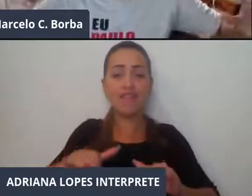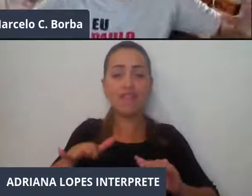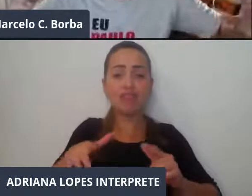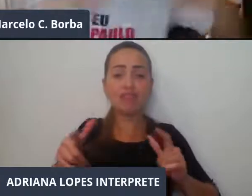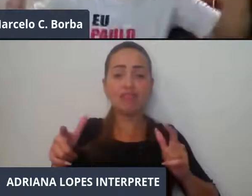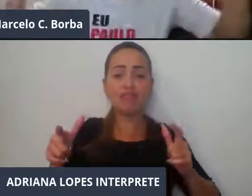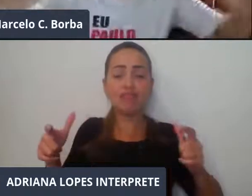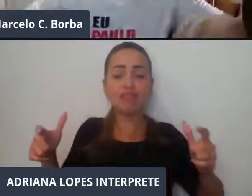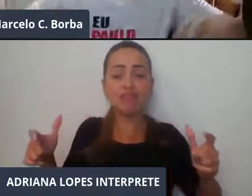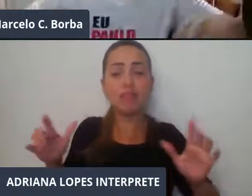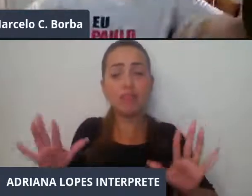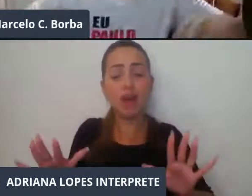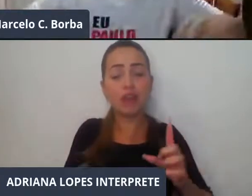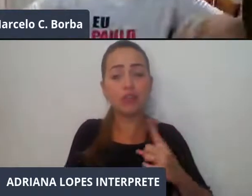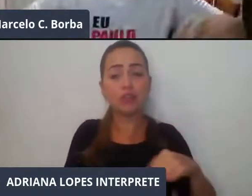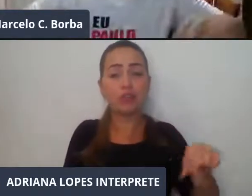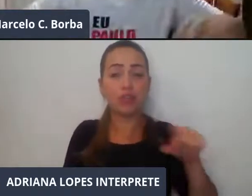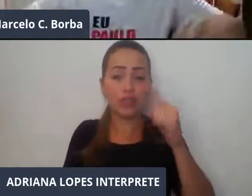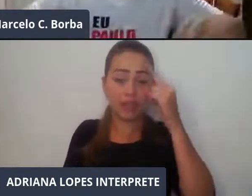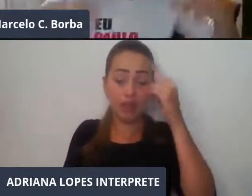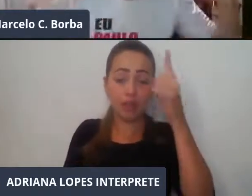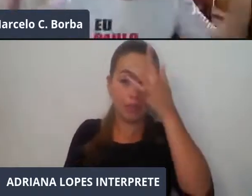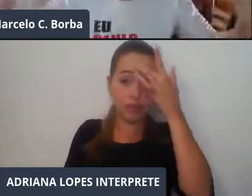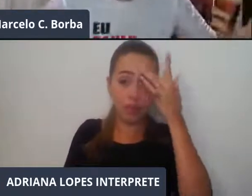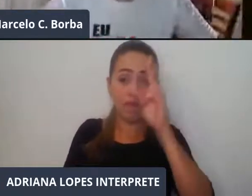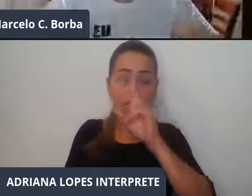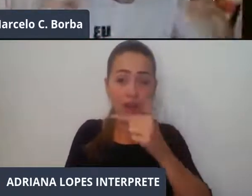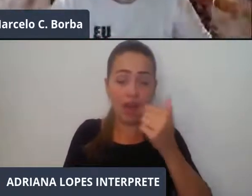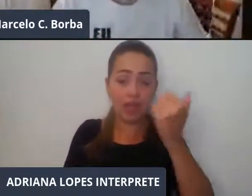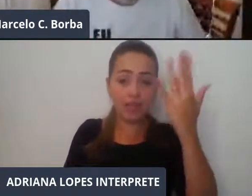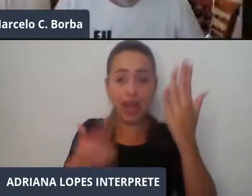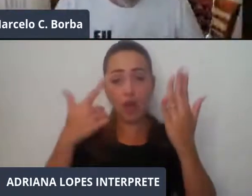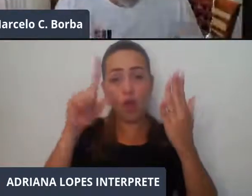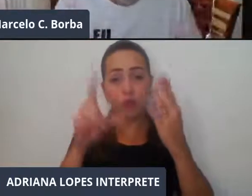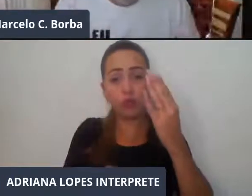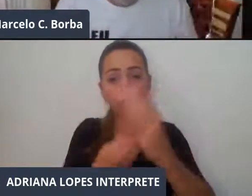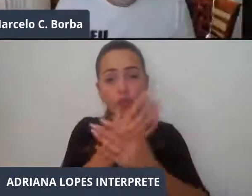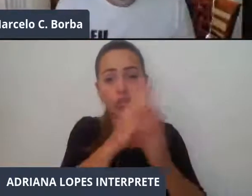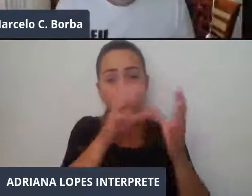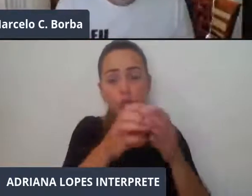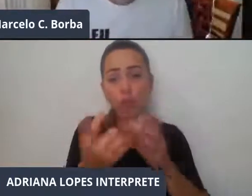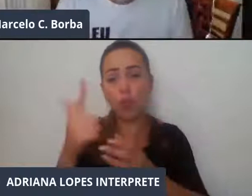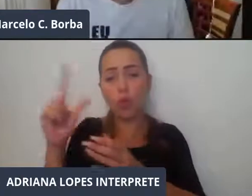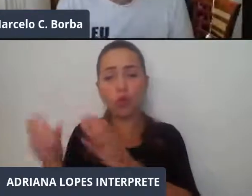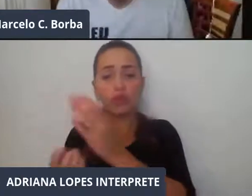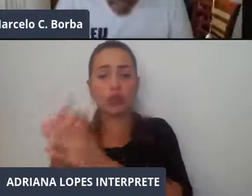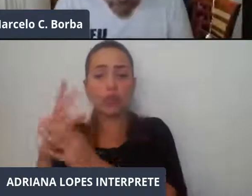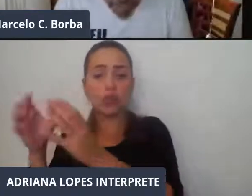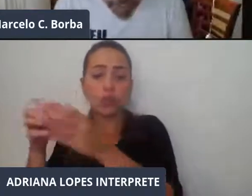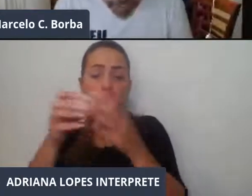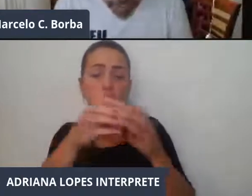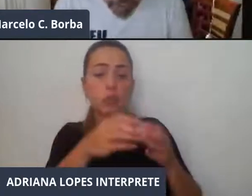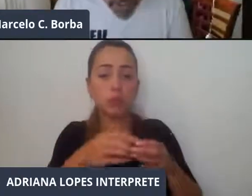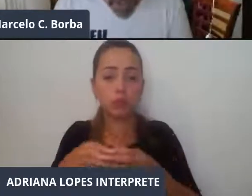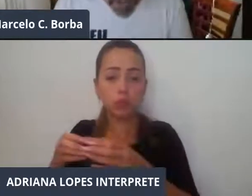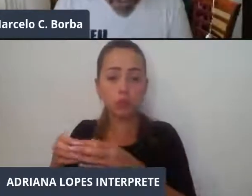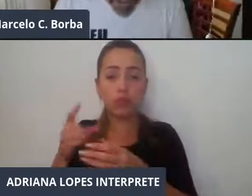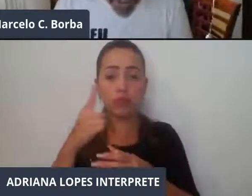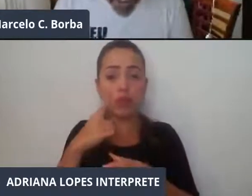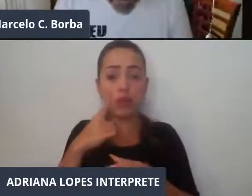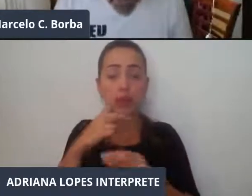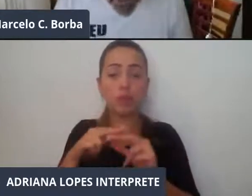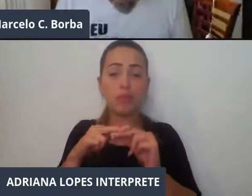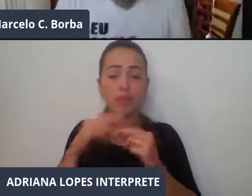todo, mas o nosso não, a ideia é que a pessoa saia e faça outra. O Maurício já construiu o grupo dele, por aí vai e tal, está aí, obrigado pela